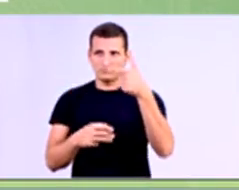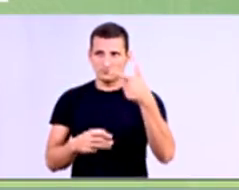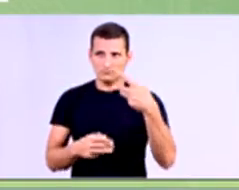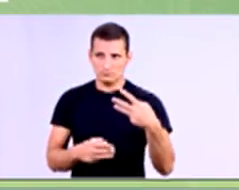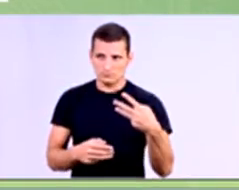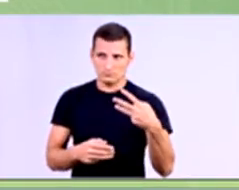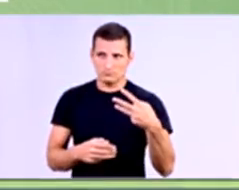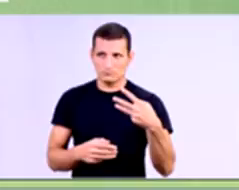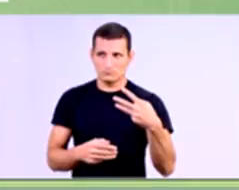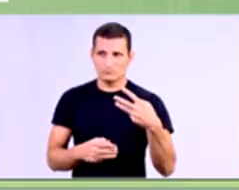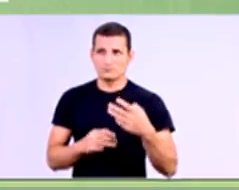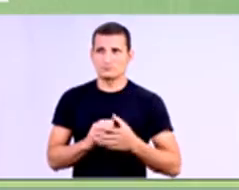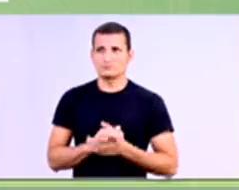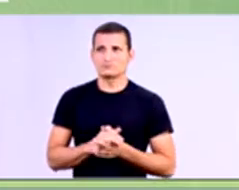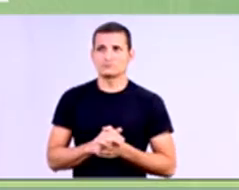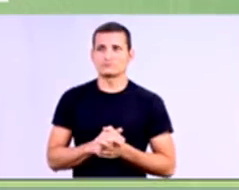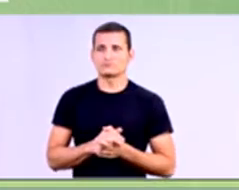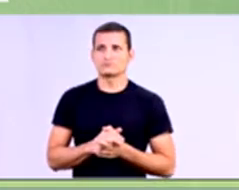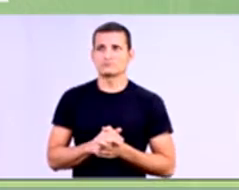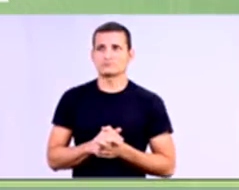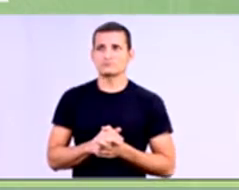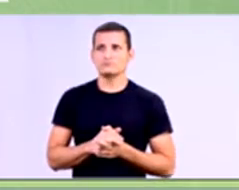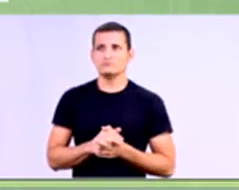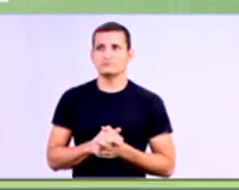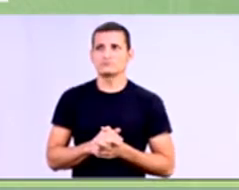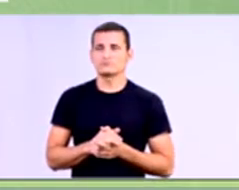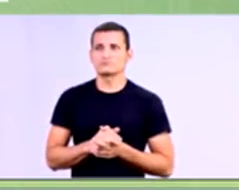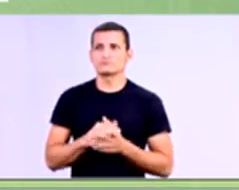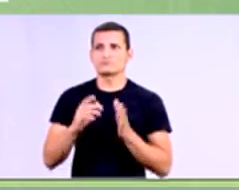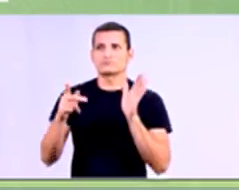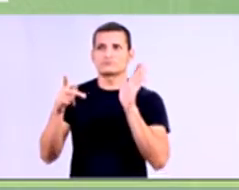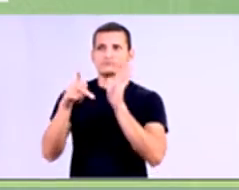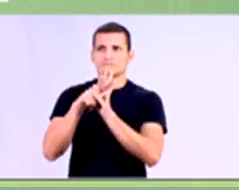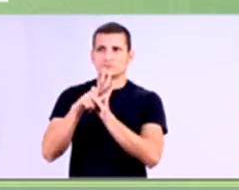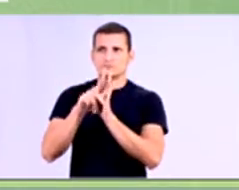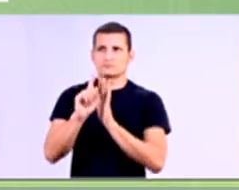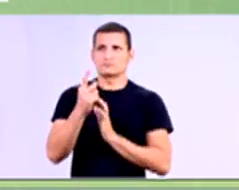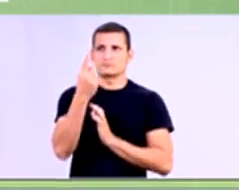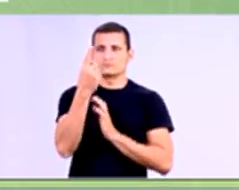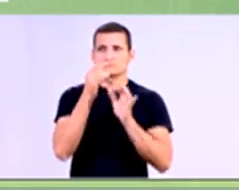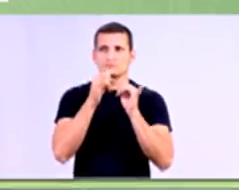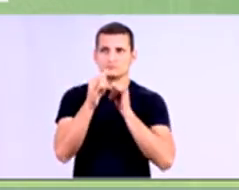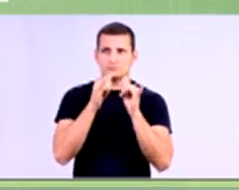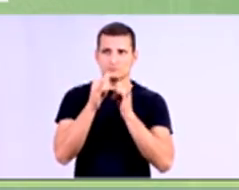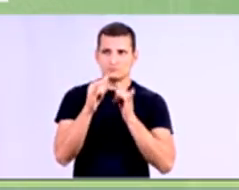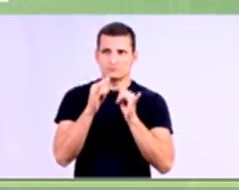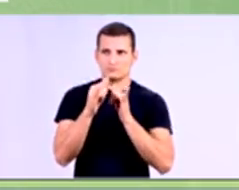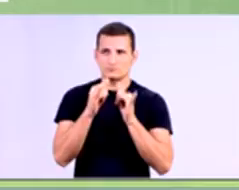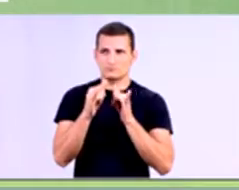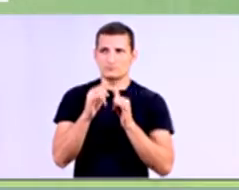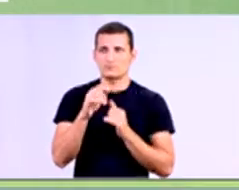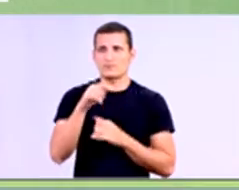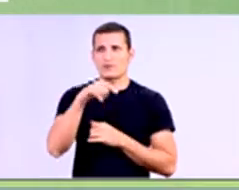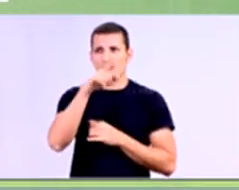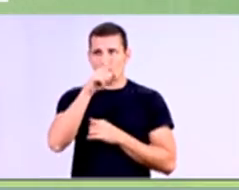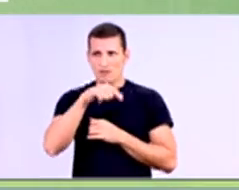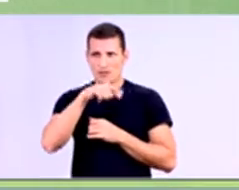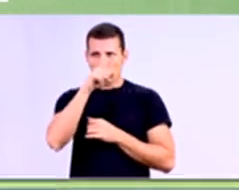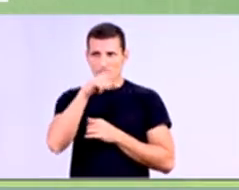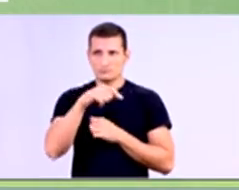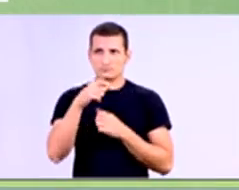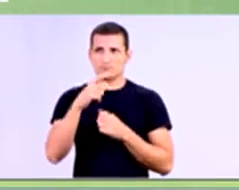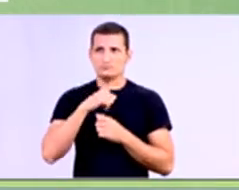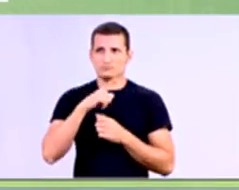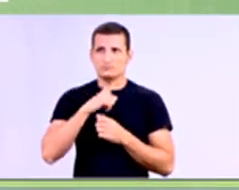A3, elas compõem, né, elas pertencem a uma única informação. Ou seja, elas têm que